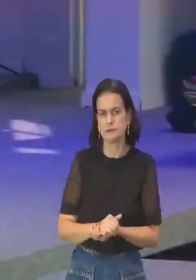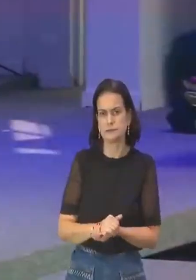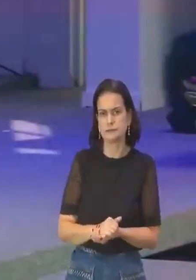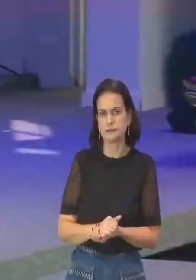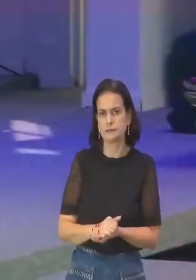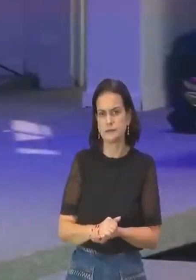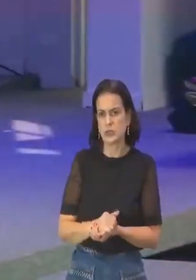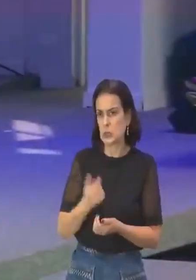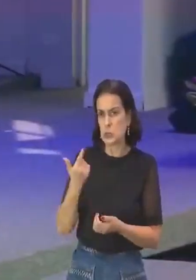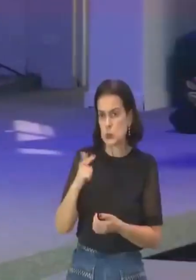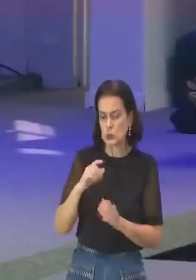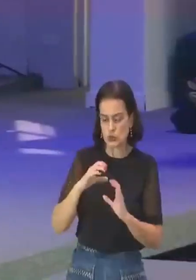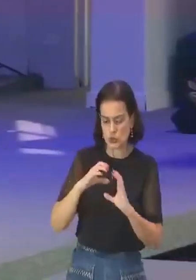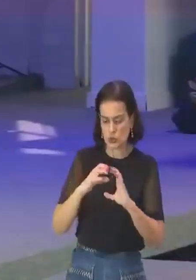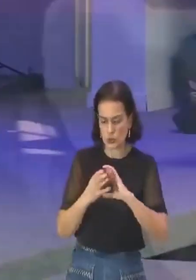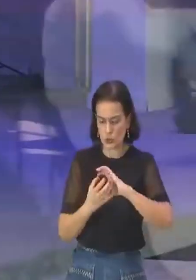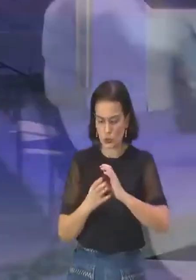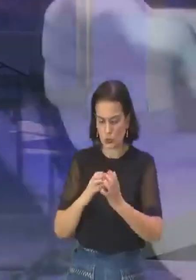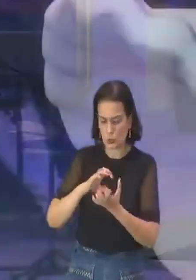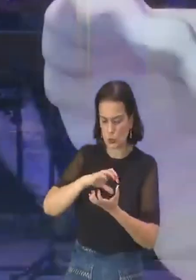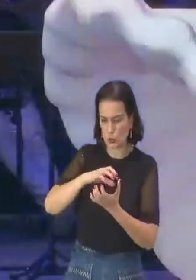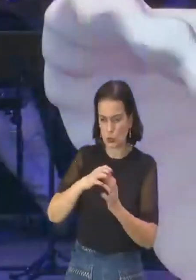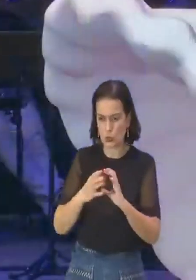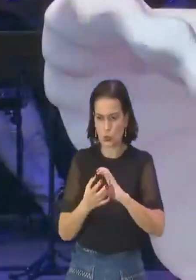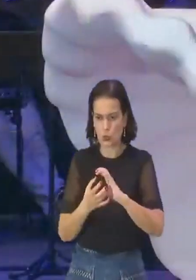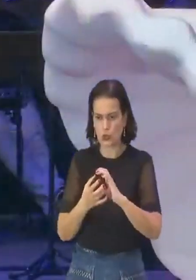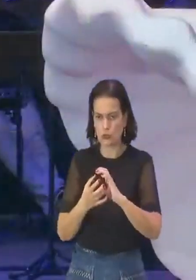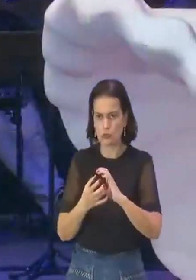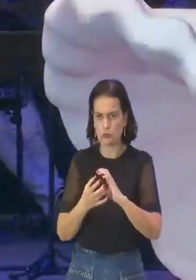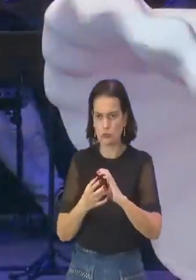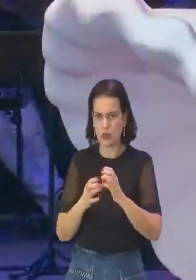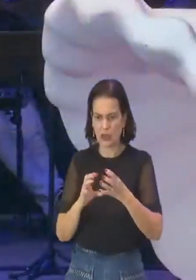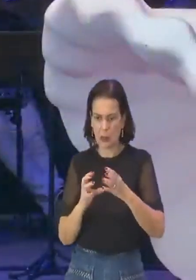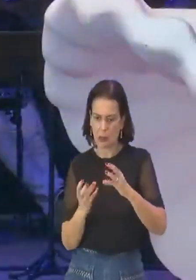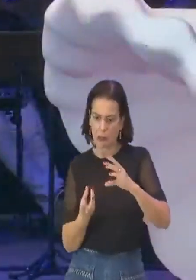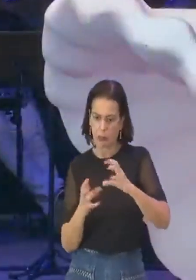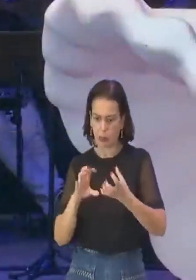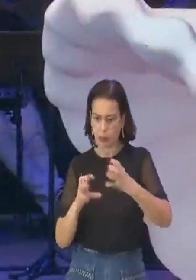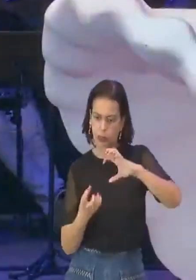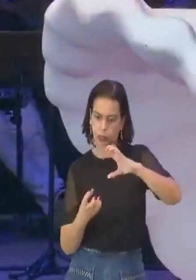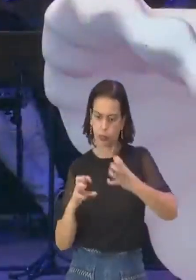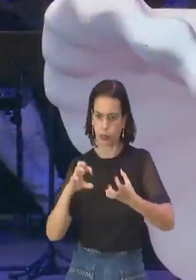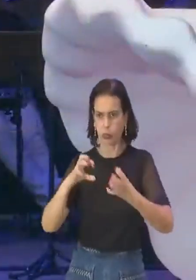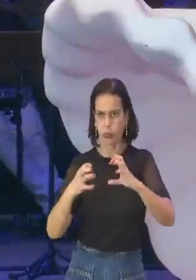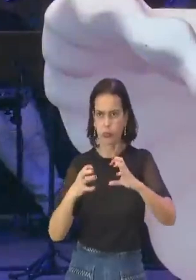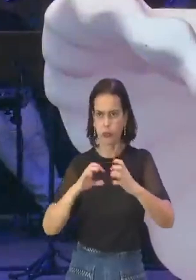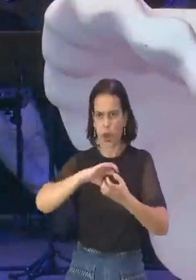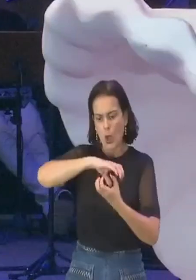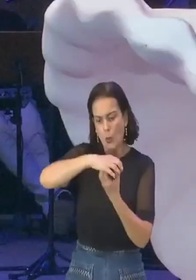Elas nem tinham um formato redondo, eram disformes.